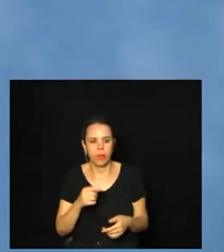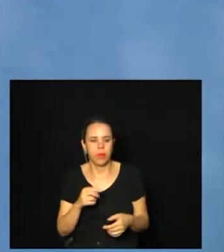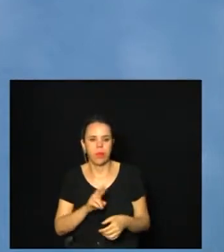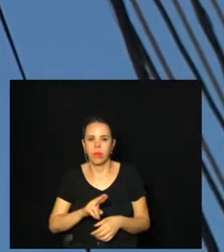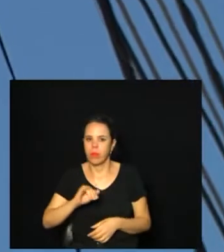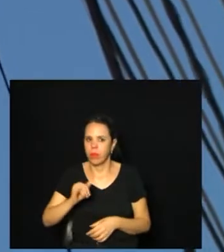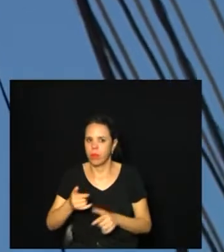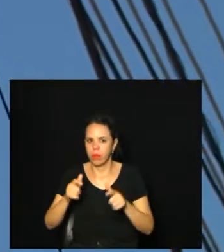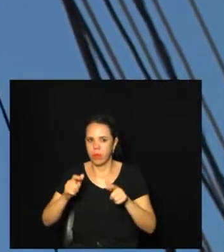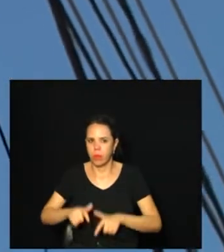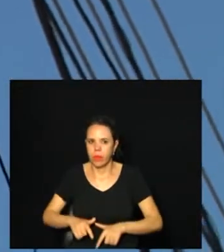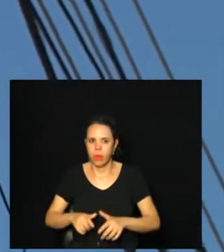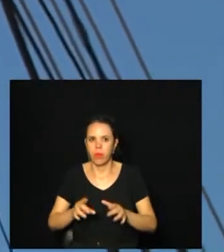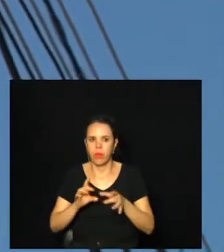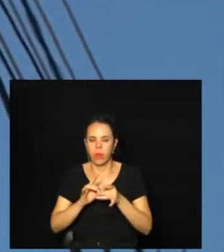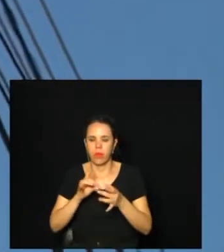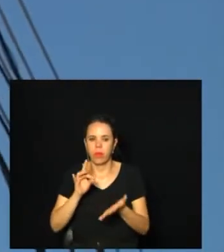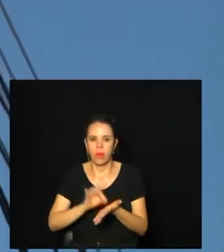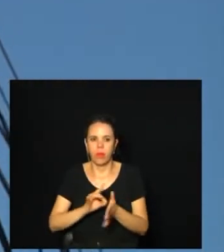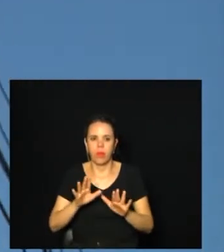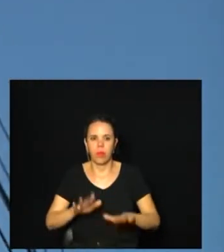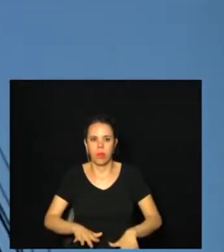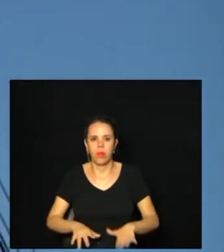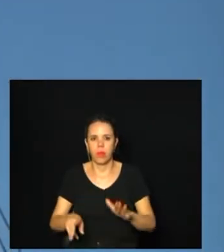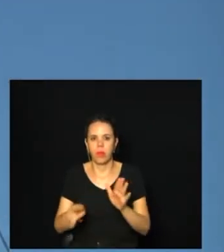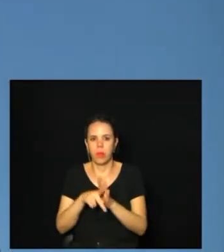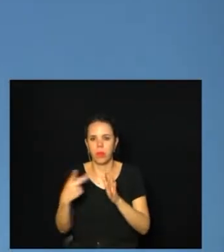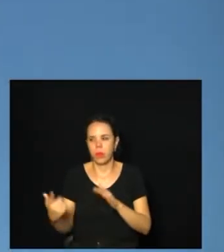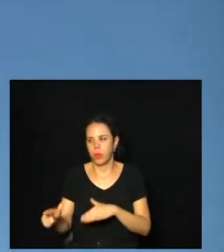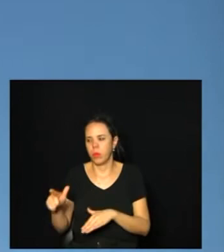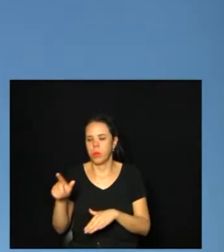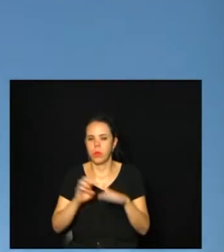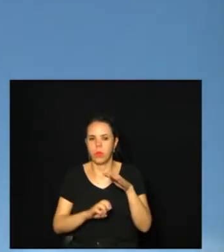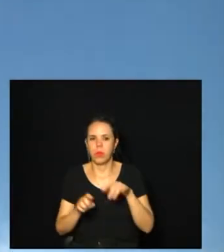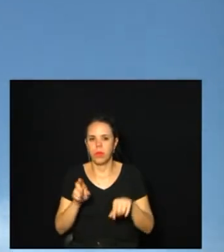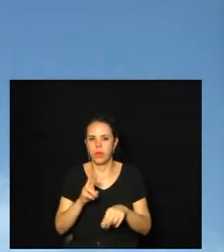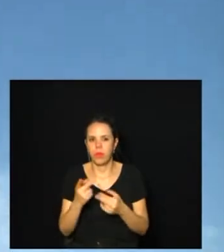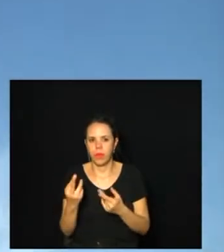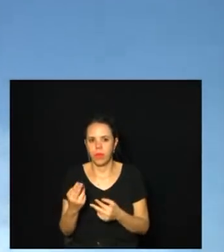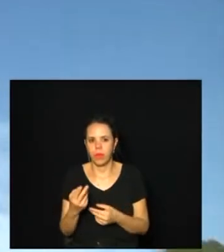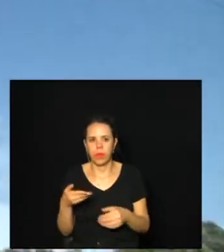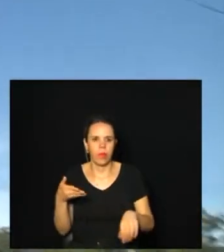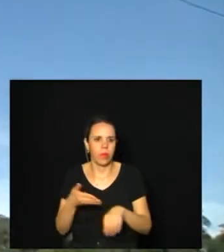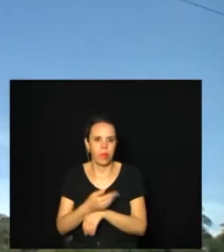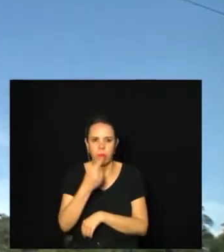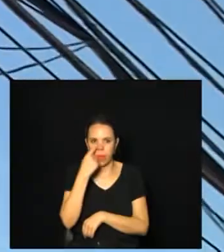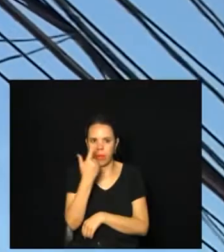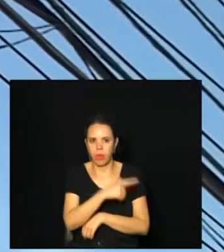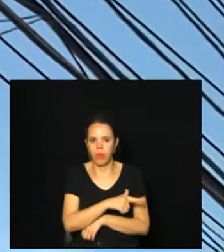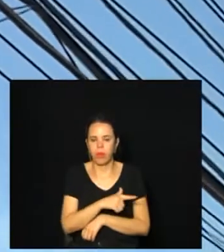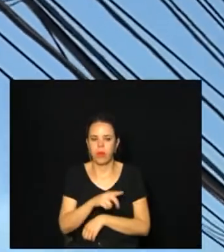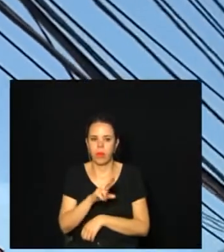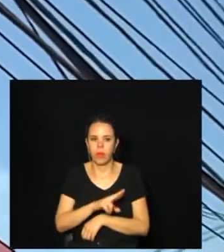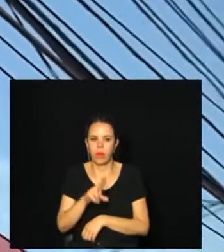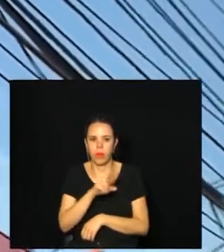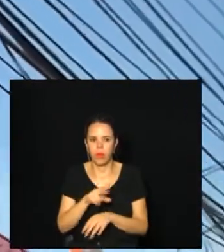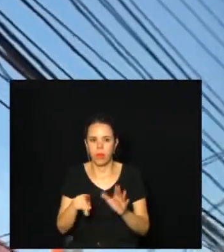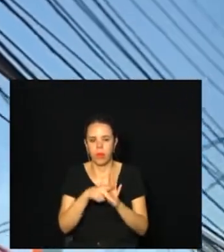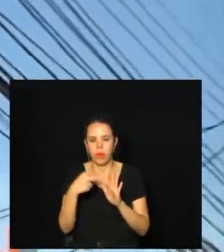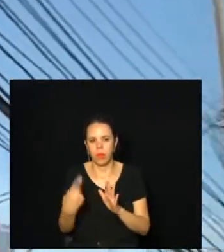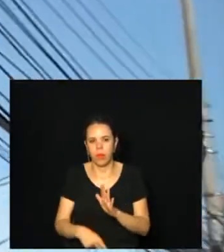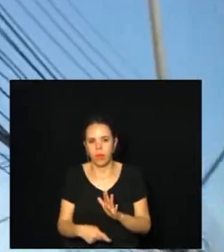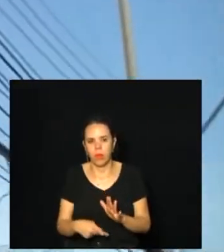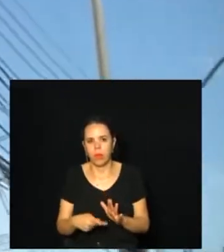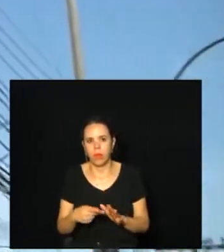utilize pontos de fixação nem a área destinada a outras, bem como não invada o espaço de uso exclusivo